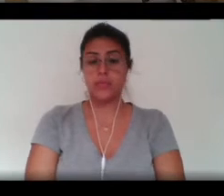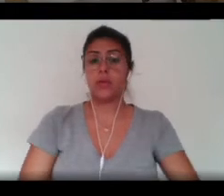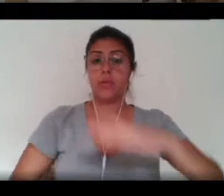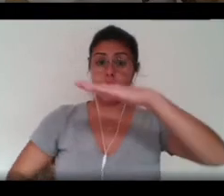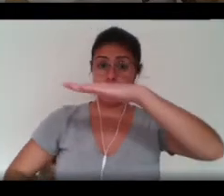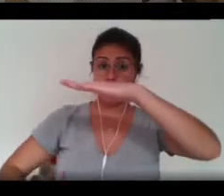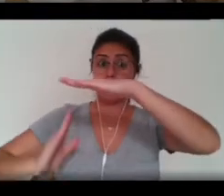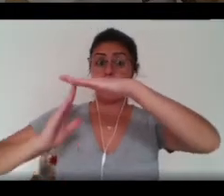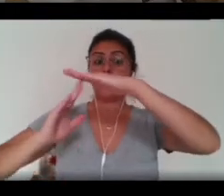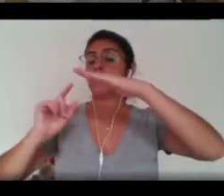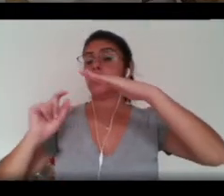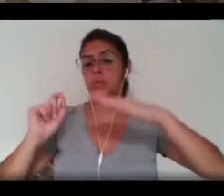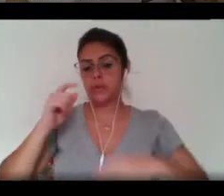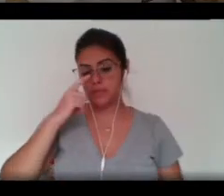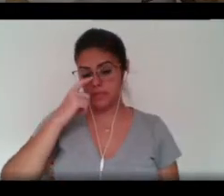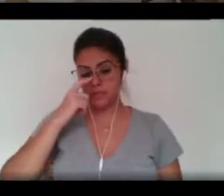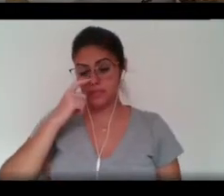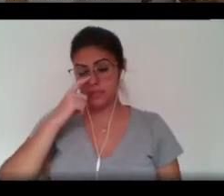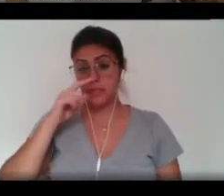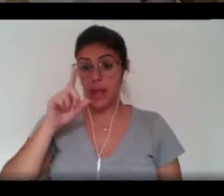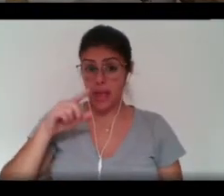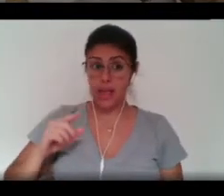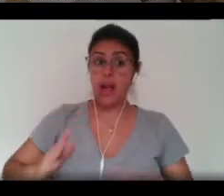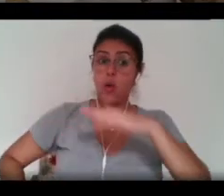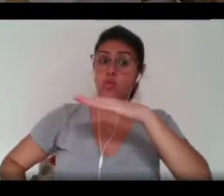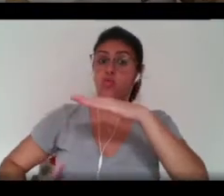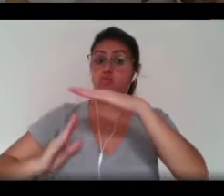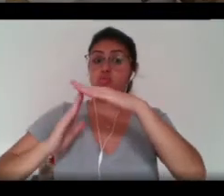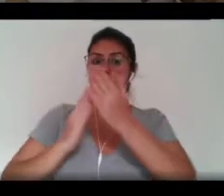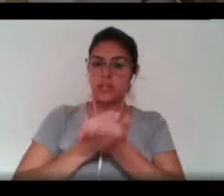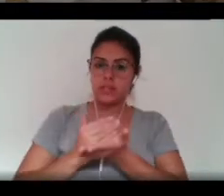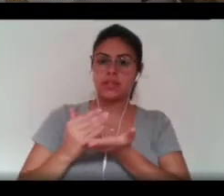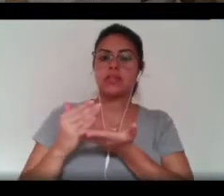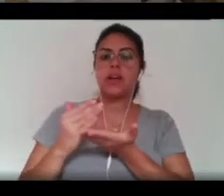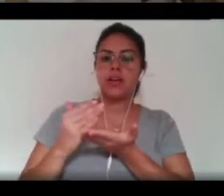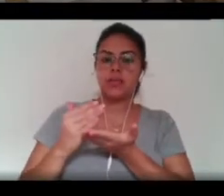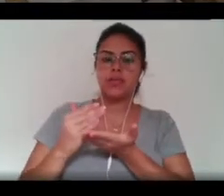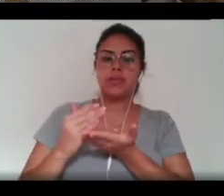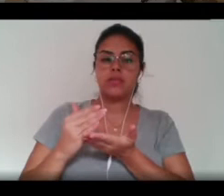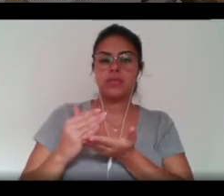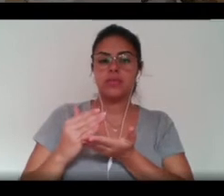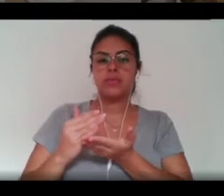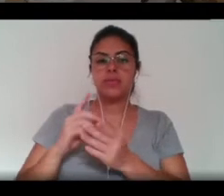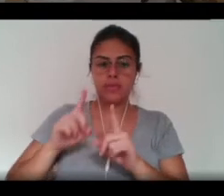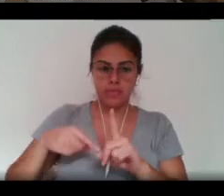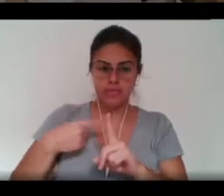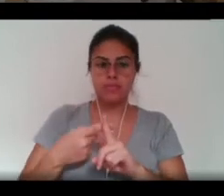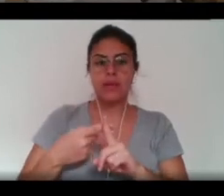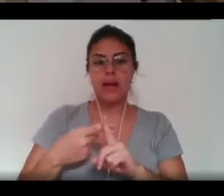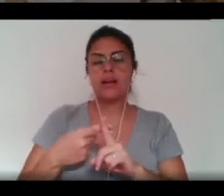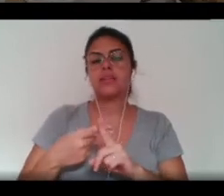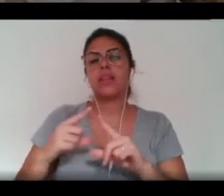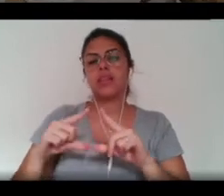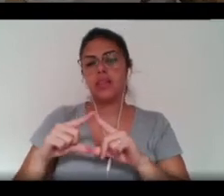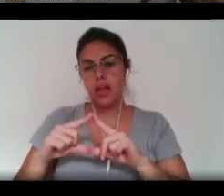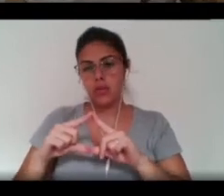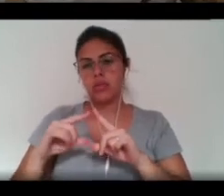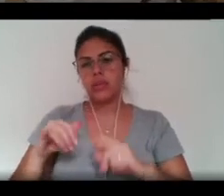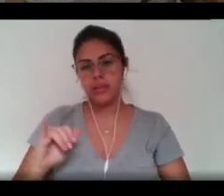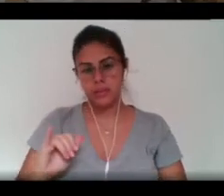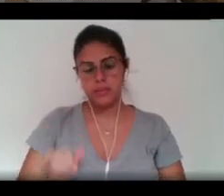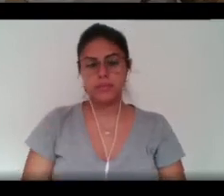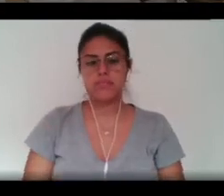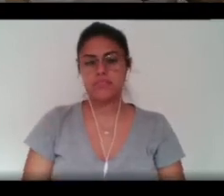A altura máxima, ela vai ser a altura inicial mais